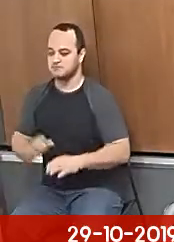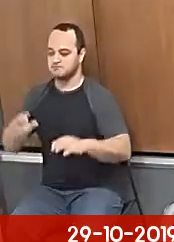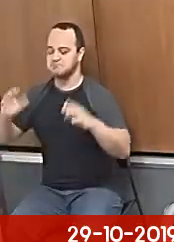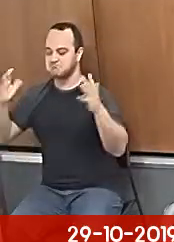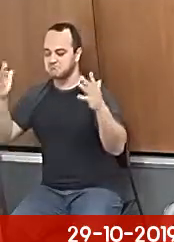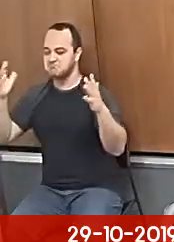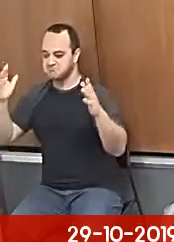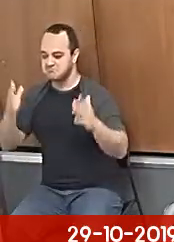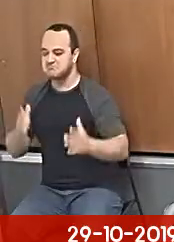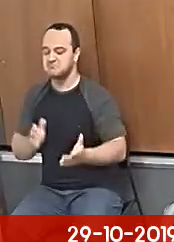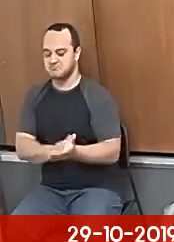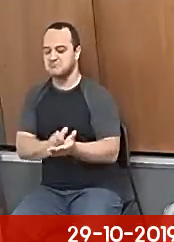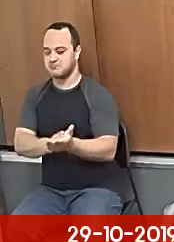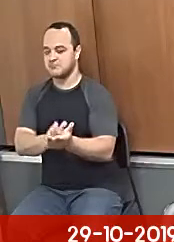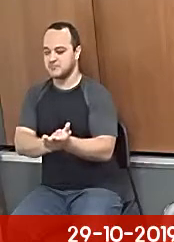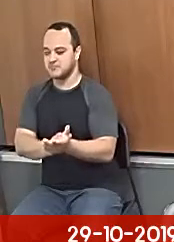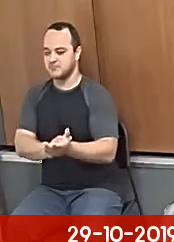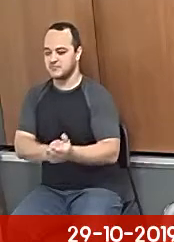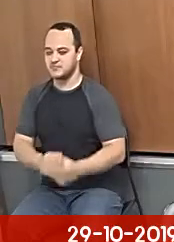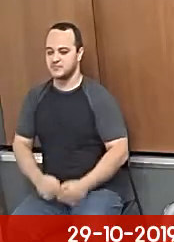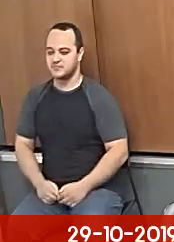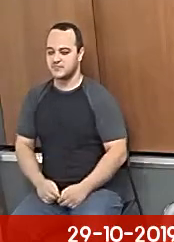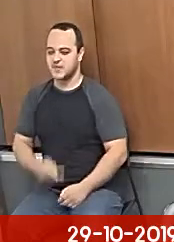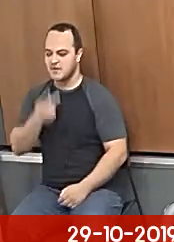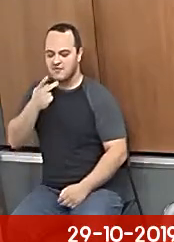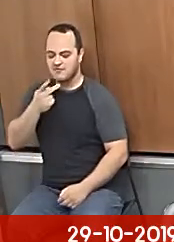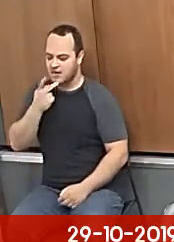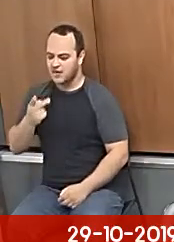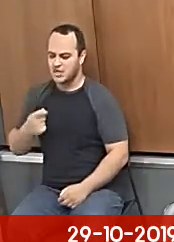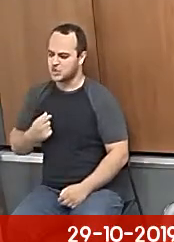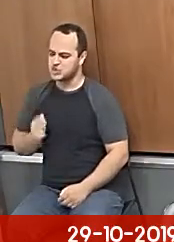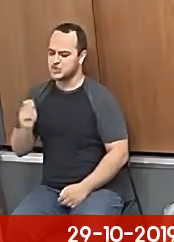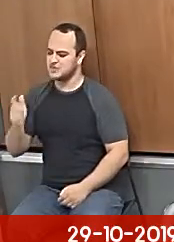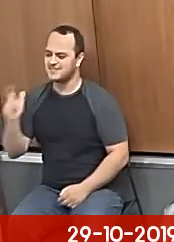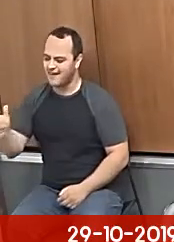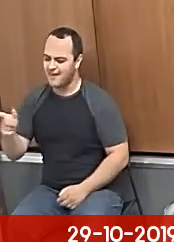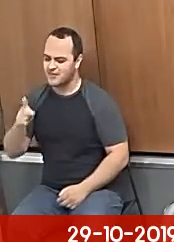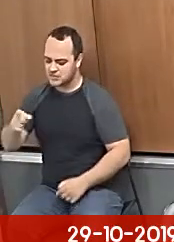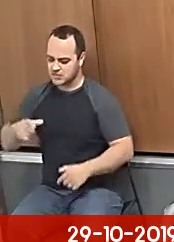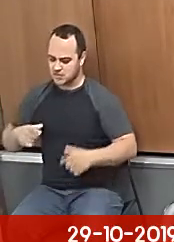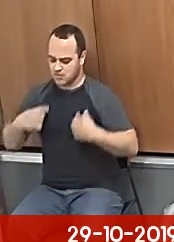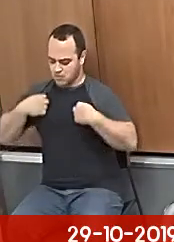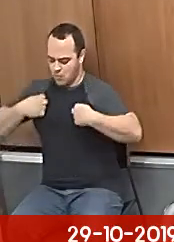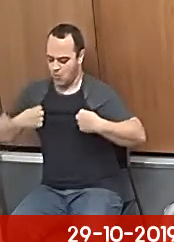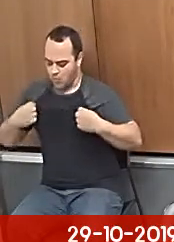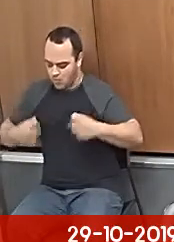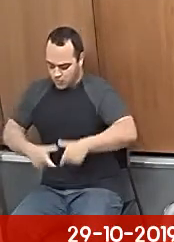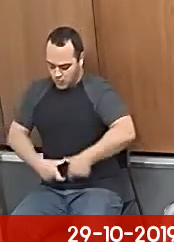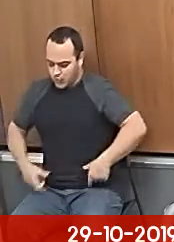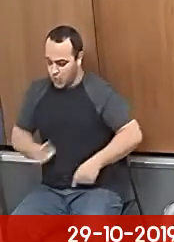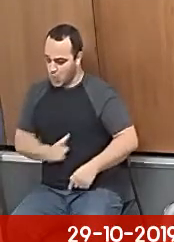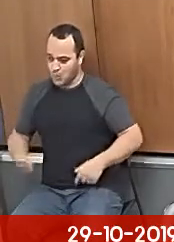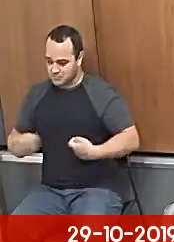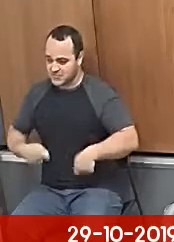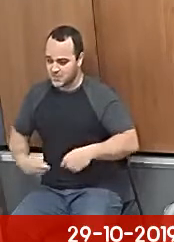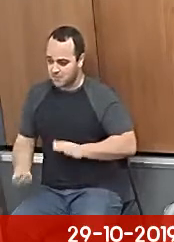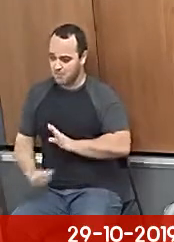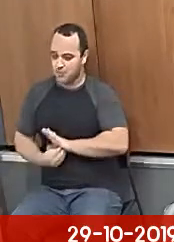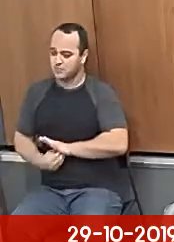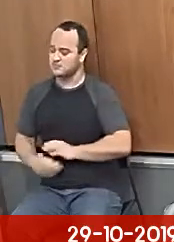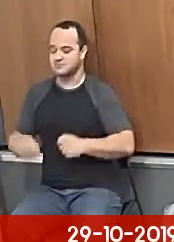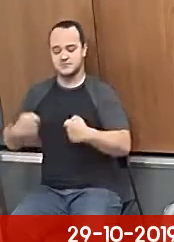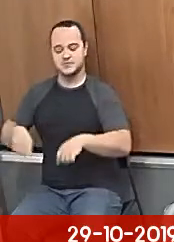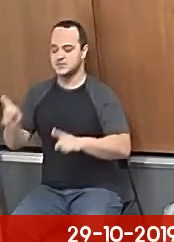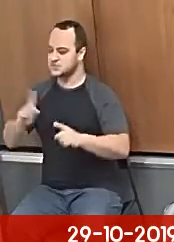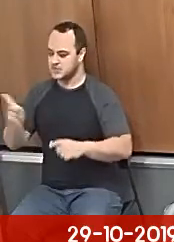Que falaram que não precisava nem de colocar o patrocínio no nosso uniforme, que queriam era ajudar. Quem dera se tivesse mais pessoas assim. Obrigado. Tudo bem.